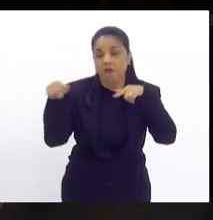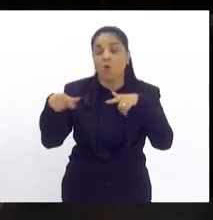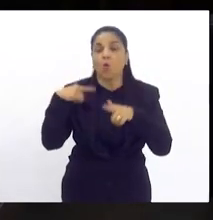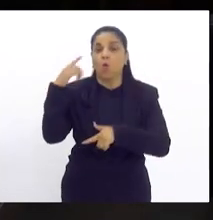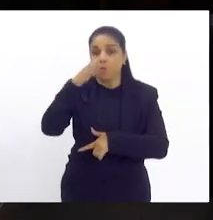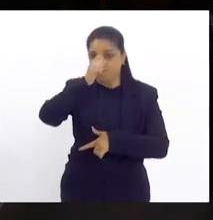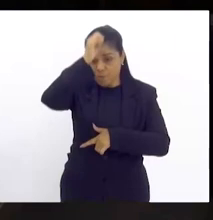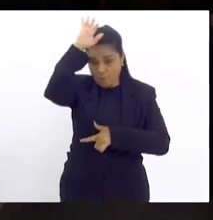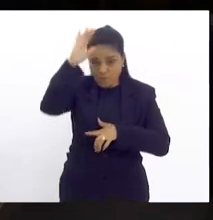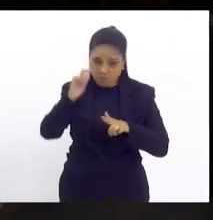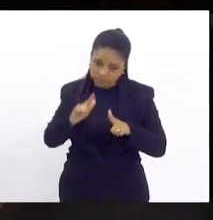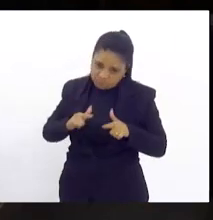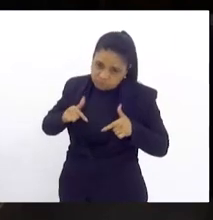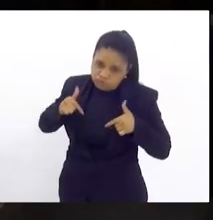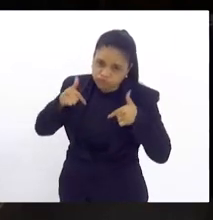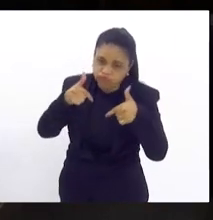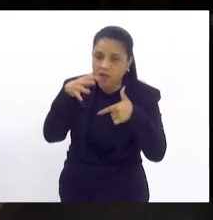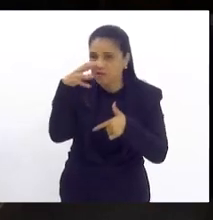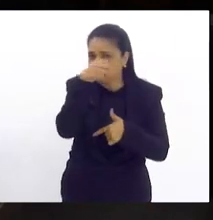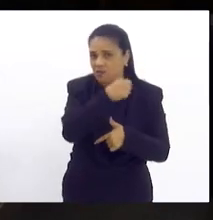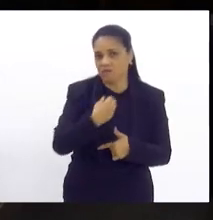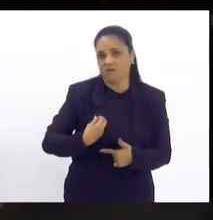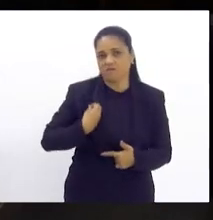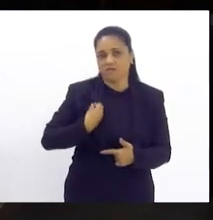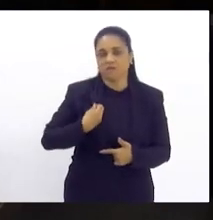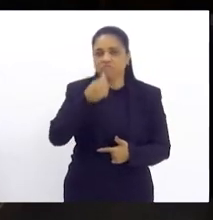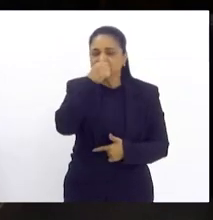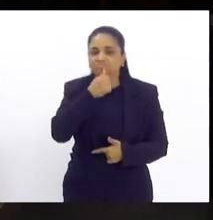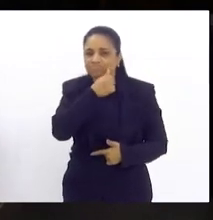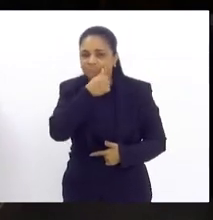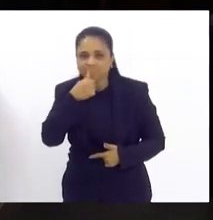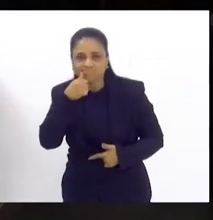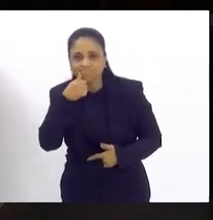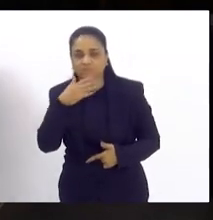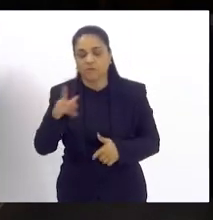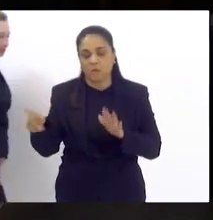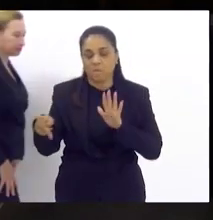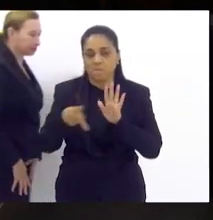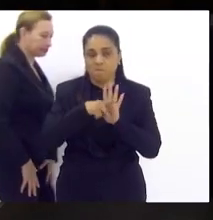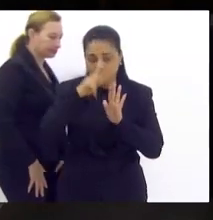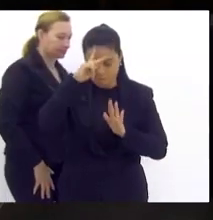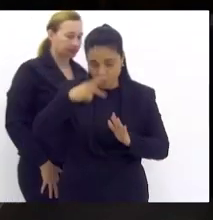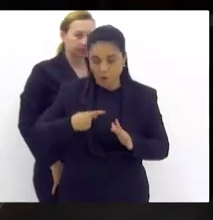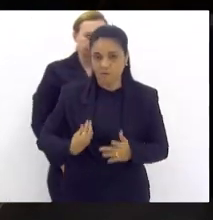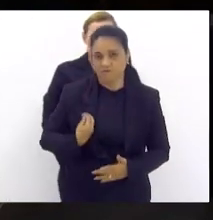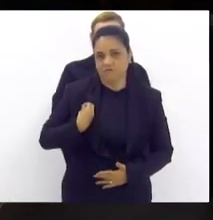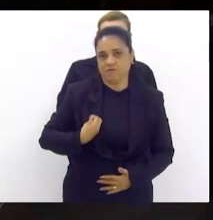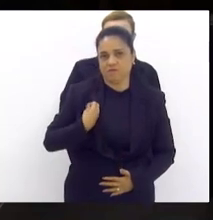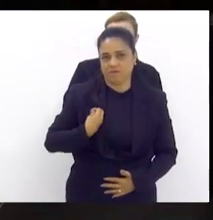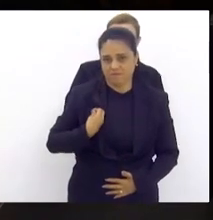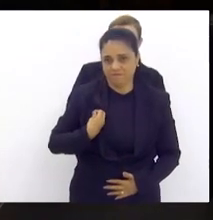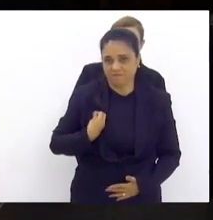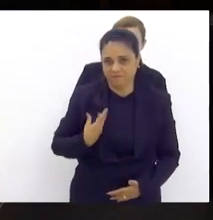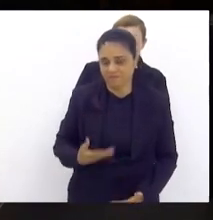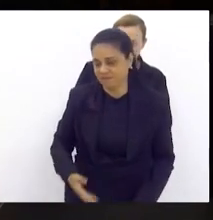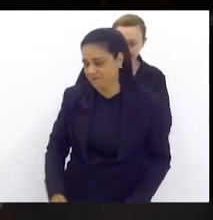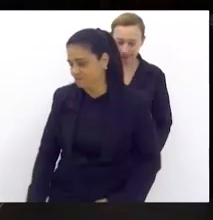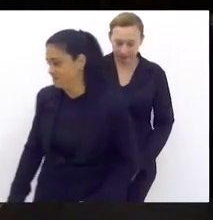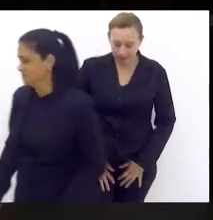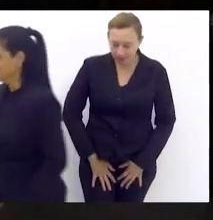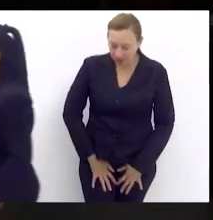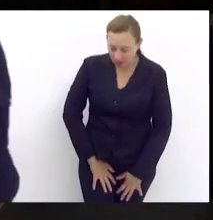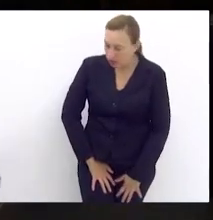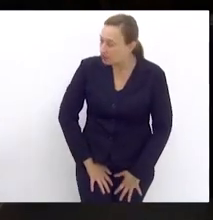salvar vidas, mesmo com o sacrifício da nossa própria. Muito obrigado pela